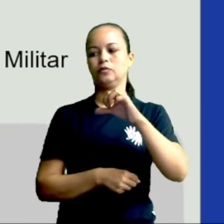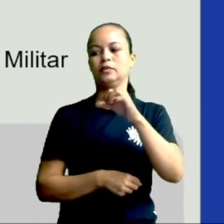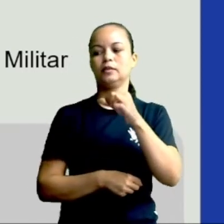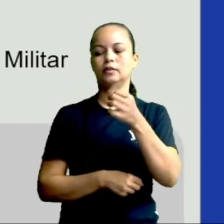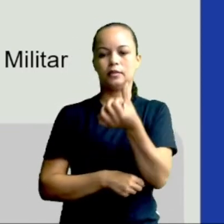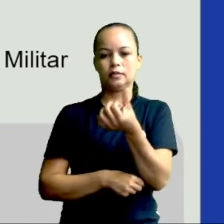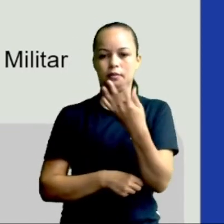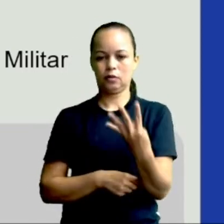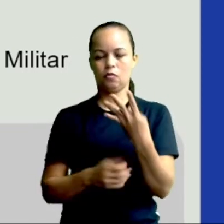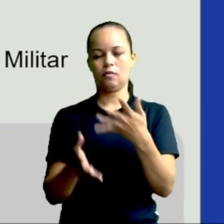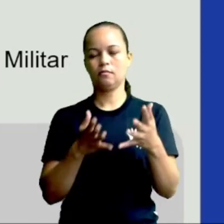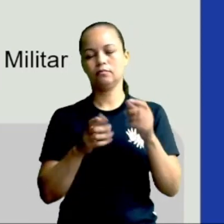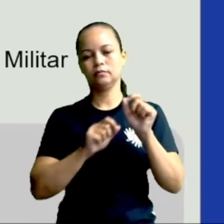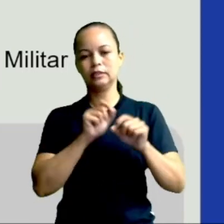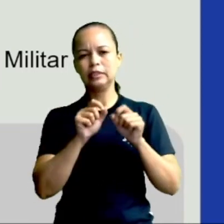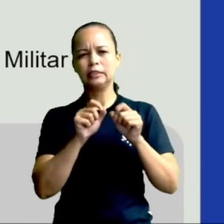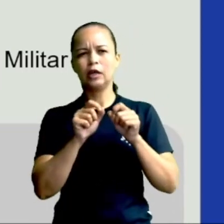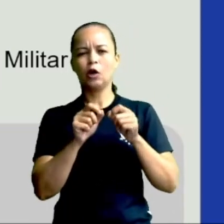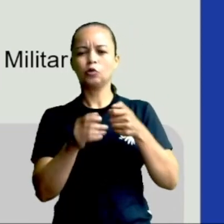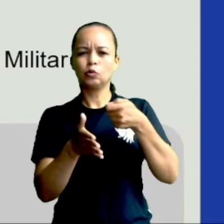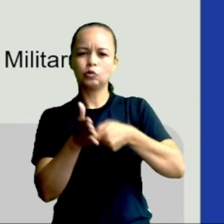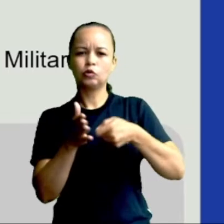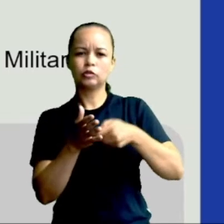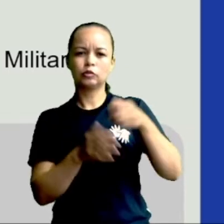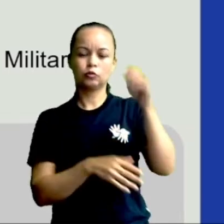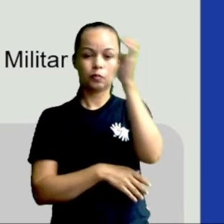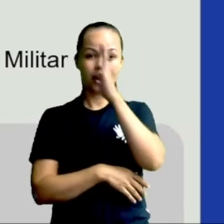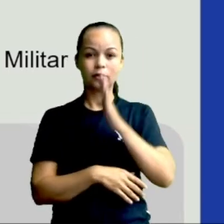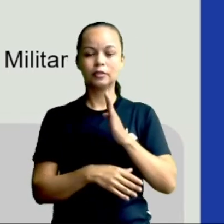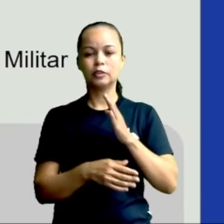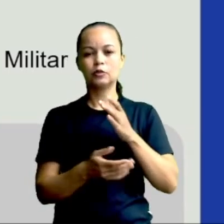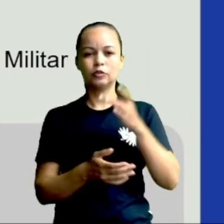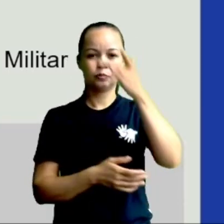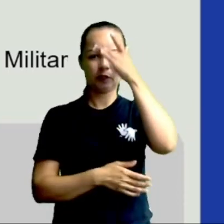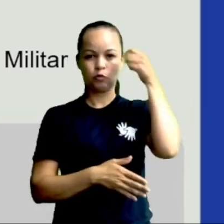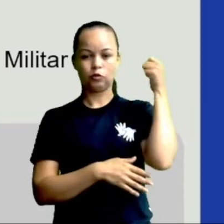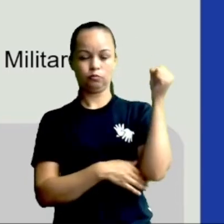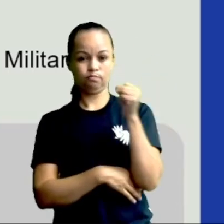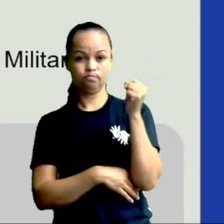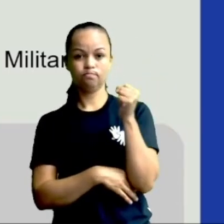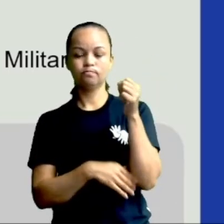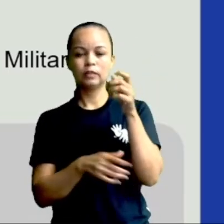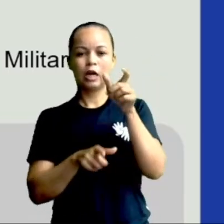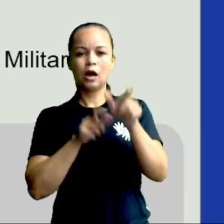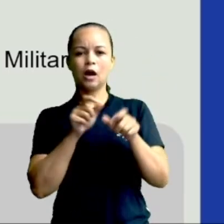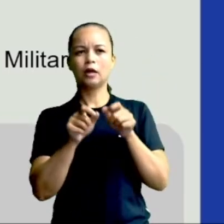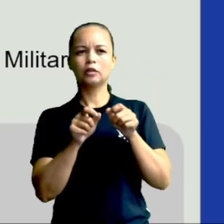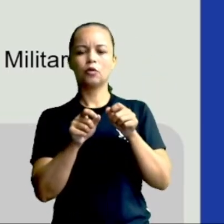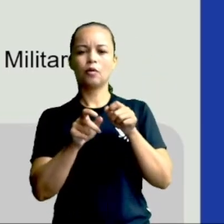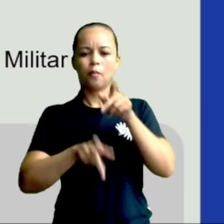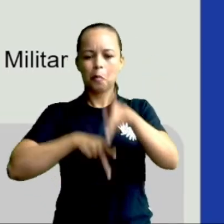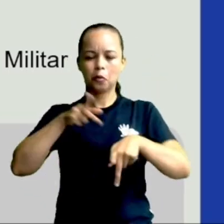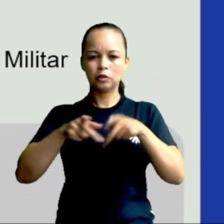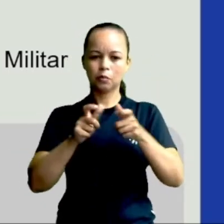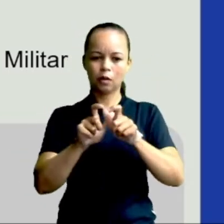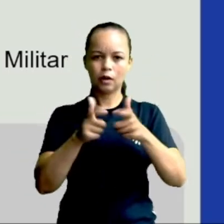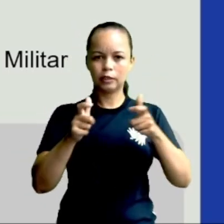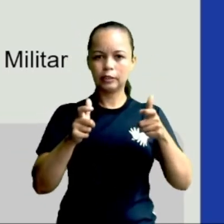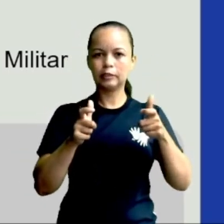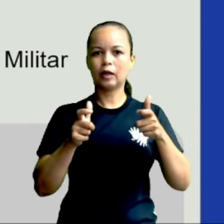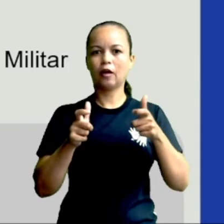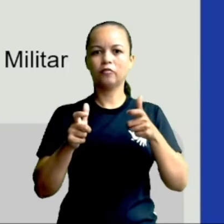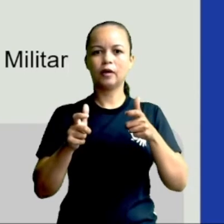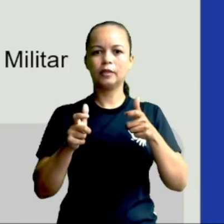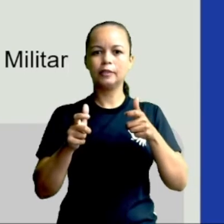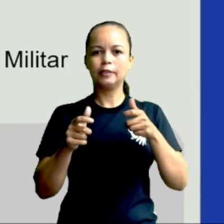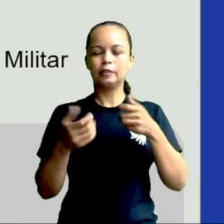elites conservadoras do Brasil, os poderosos, consideraram que o avanço do populismo estava se tornando uma